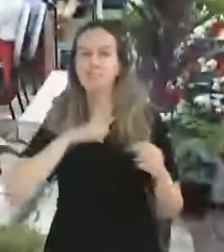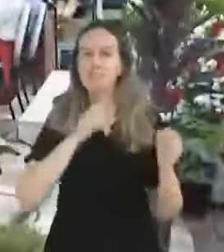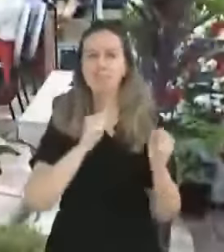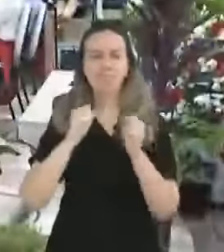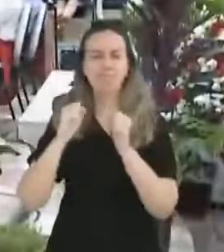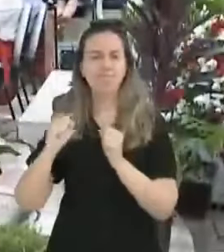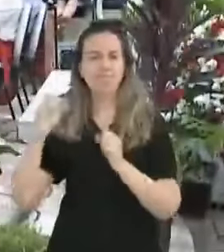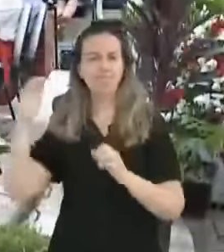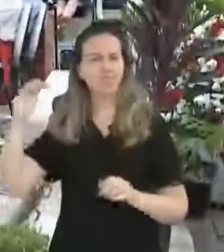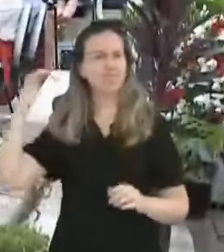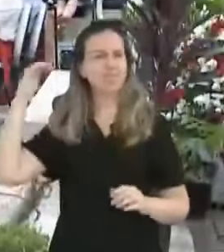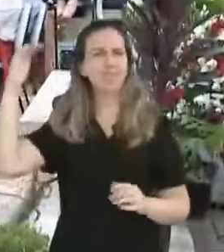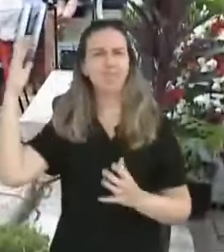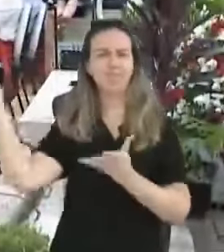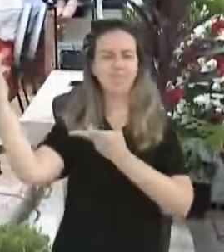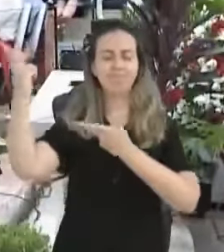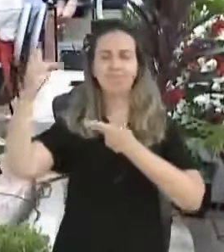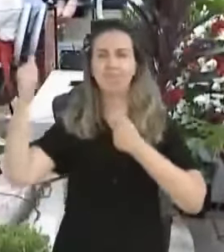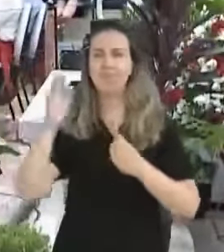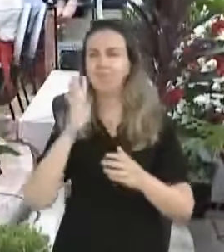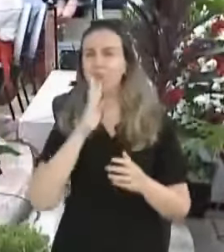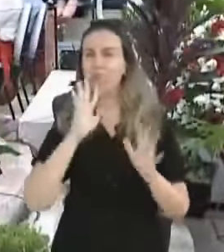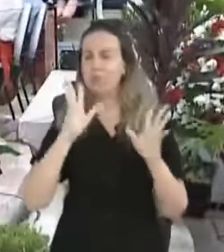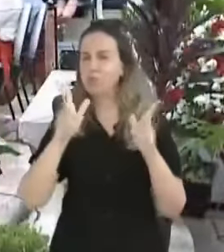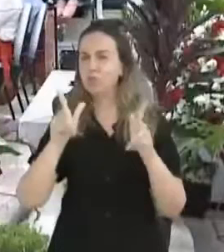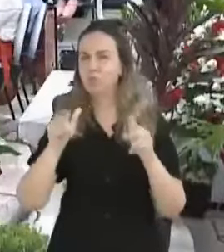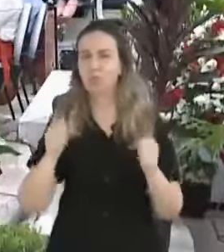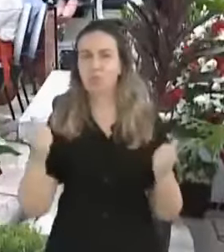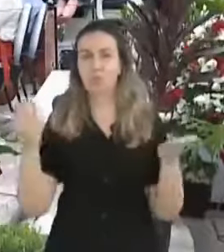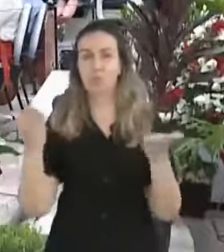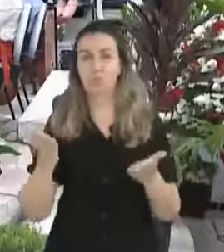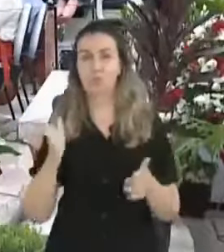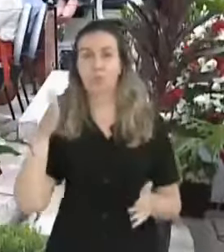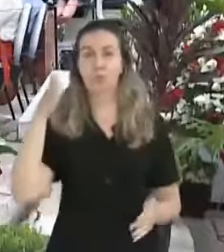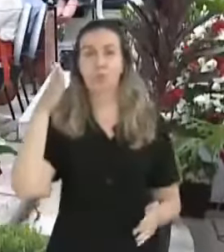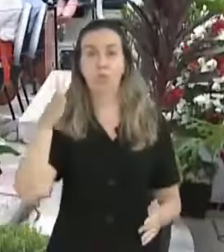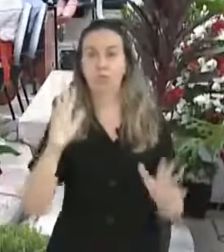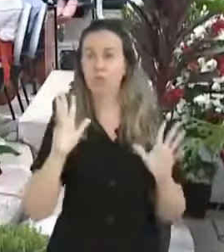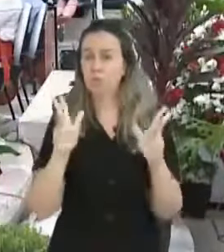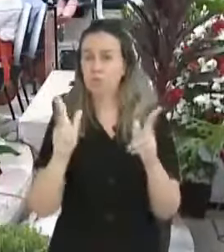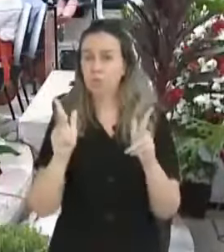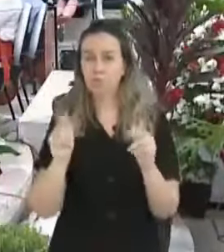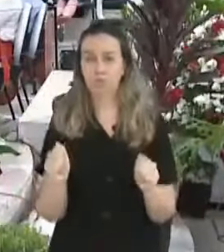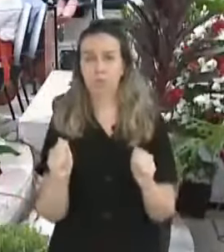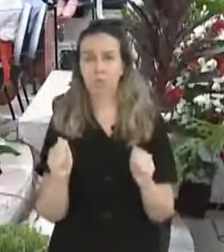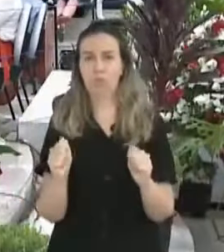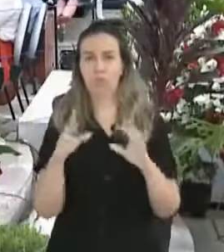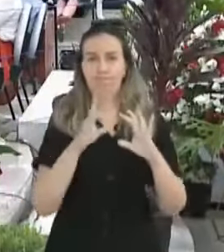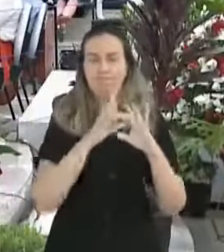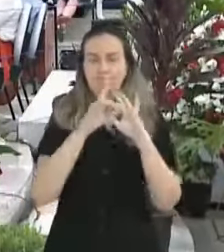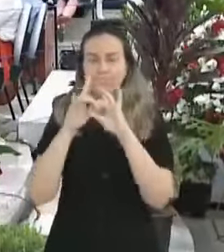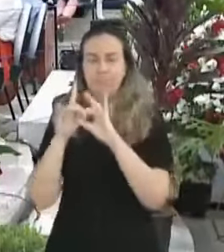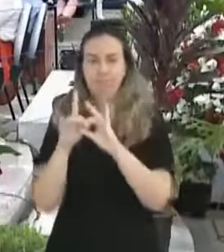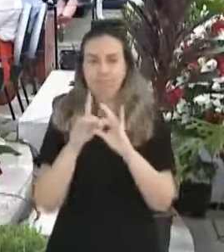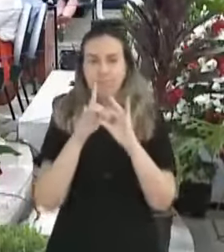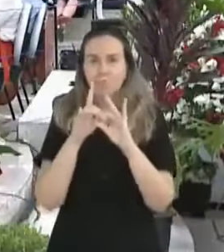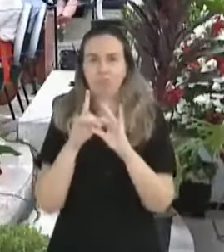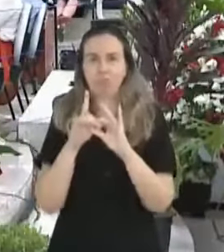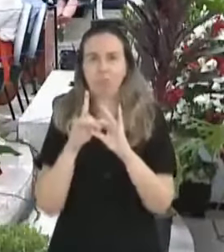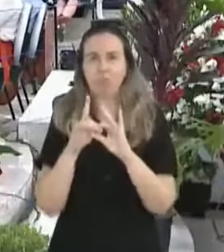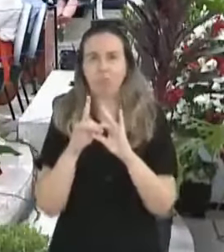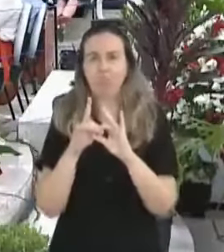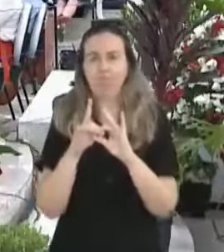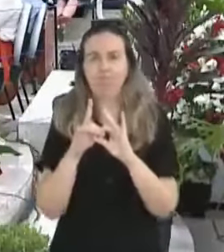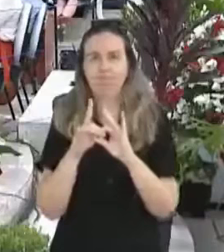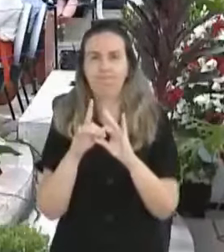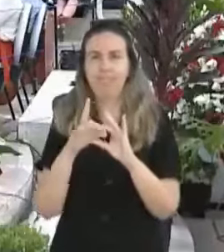sua capacidade ilimitada de conhecer perfeitamente todas as coisas, unida à sua